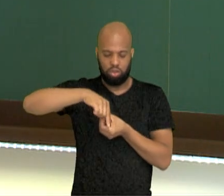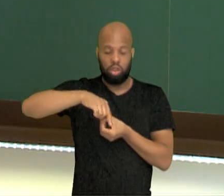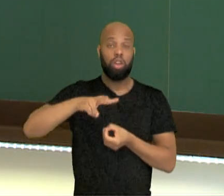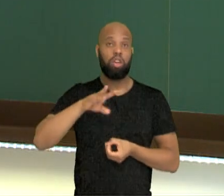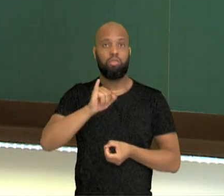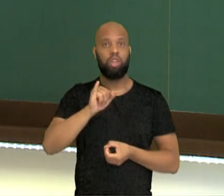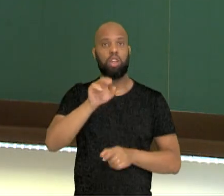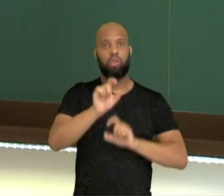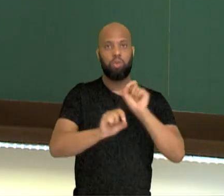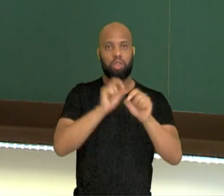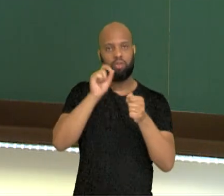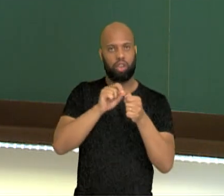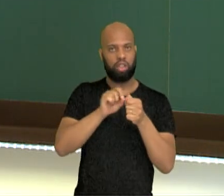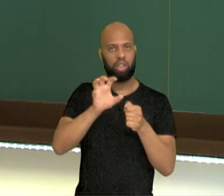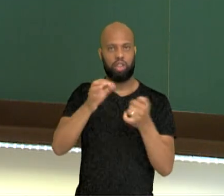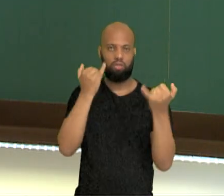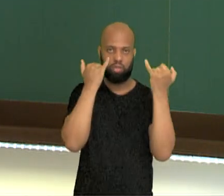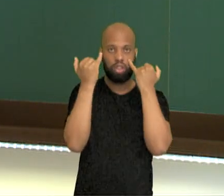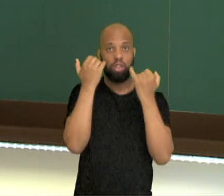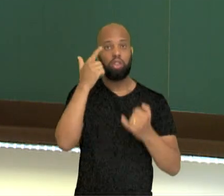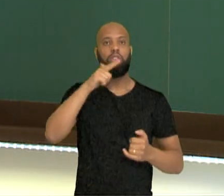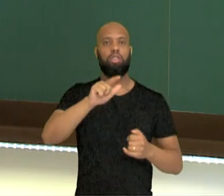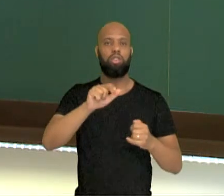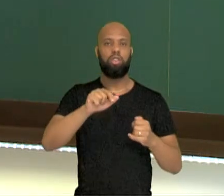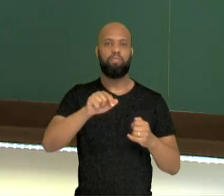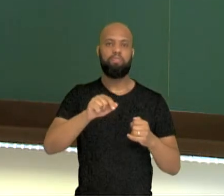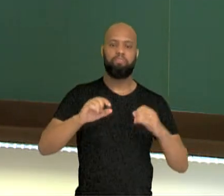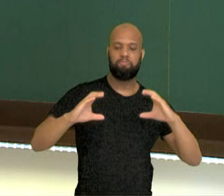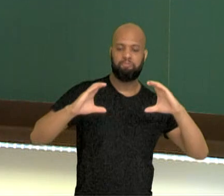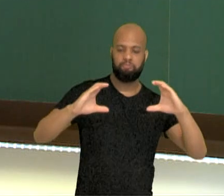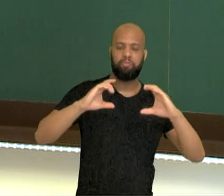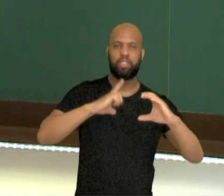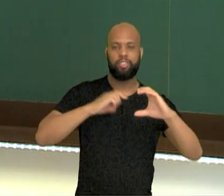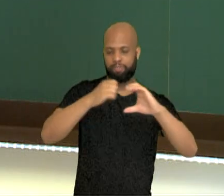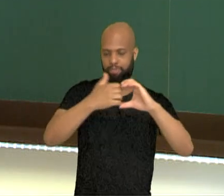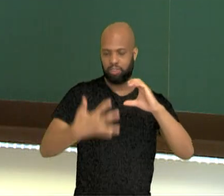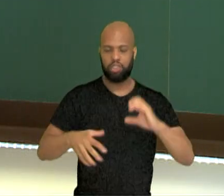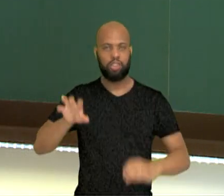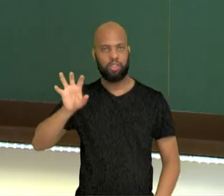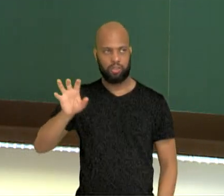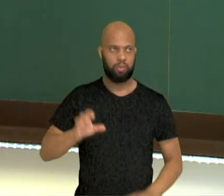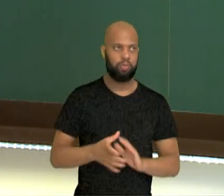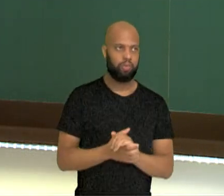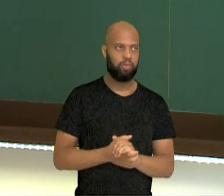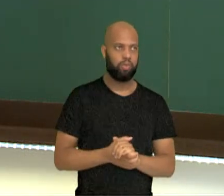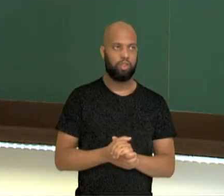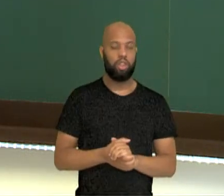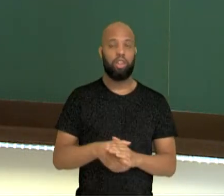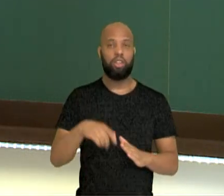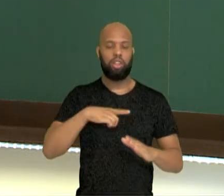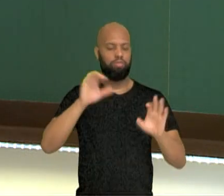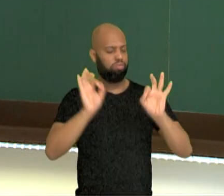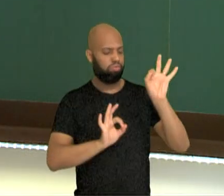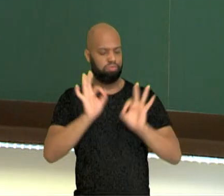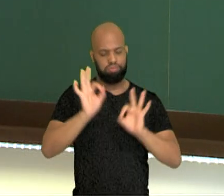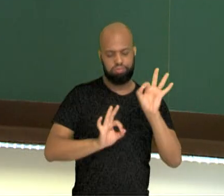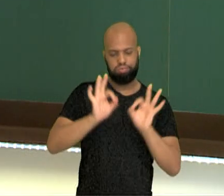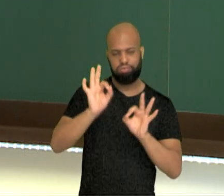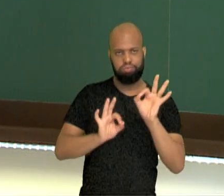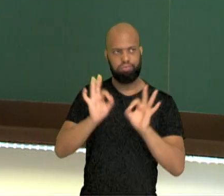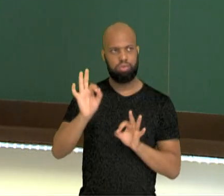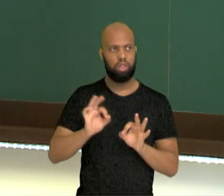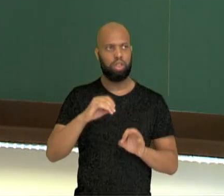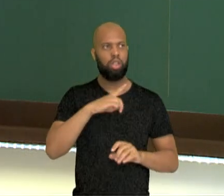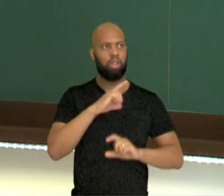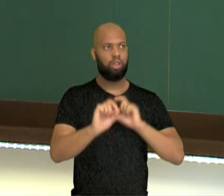trabalhar com esses dados para tentar chegar exatamente numa função que tenha essa característica aqui. Dando uma organizada nela aqui,